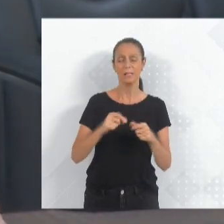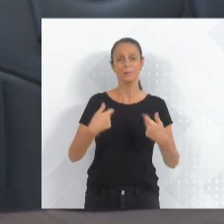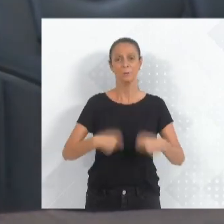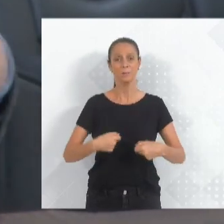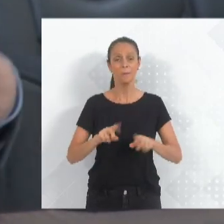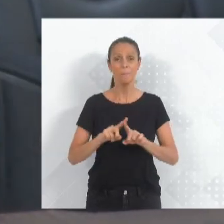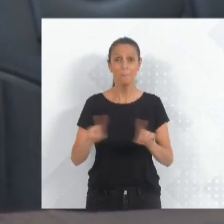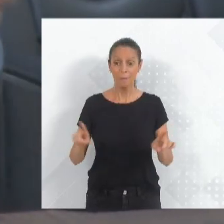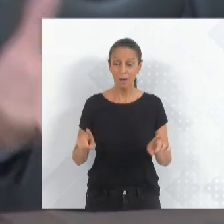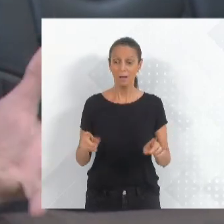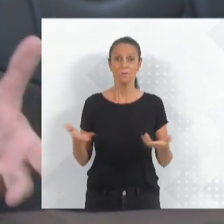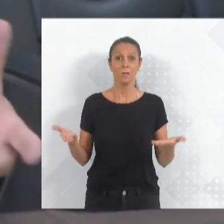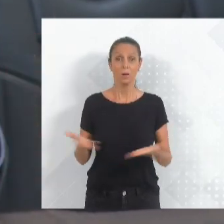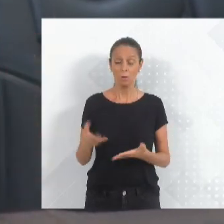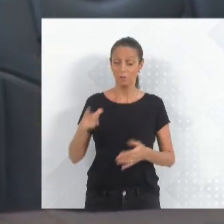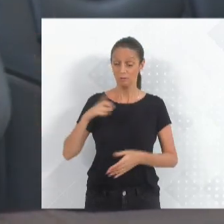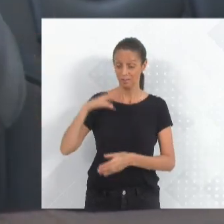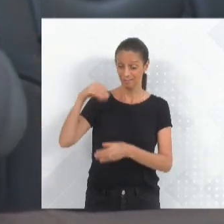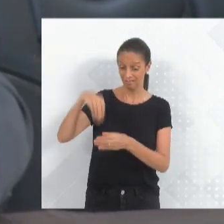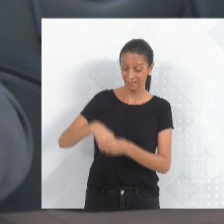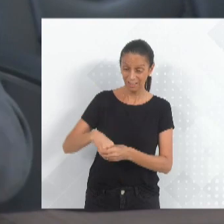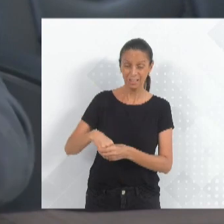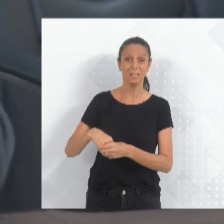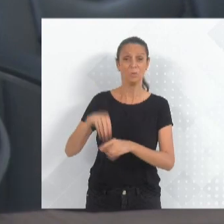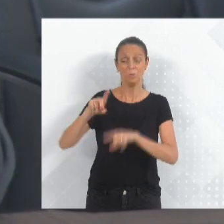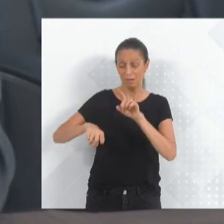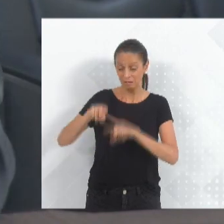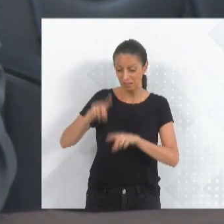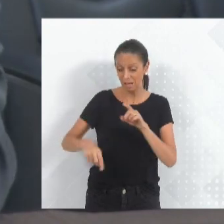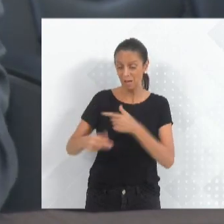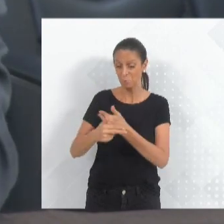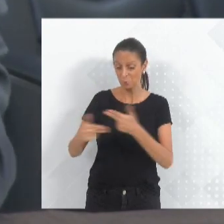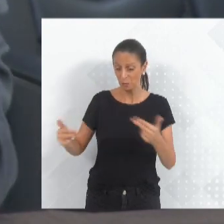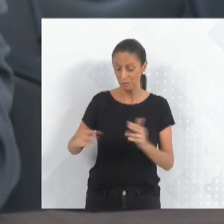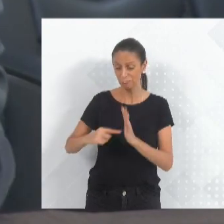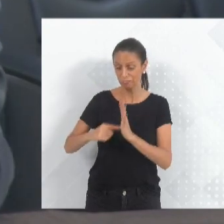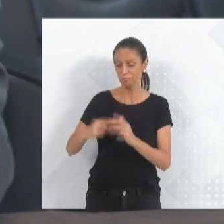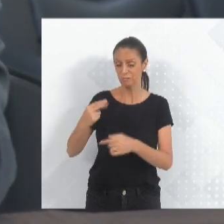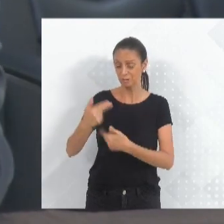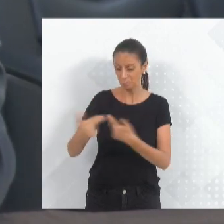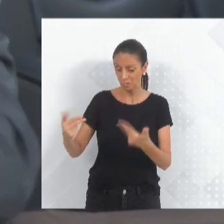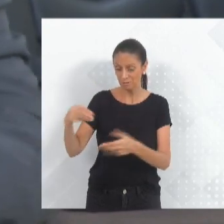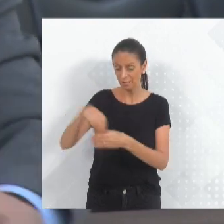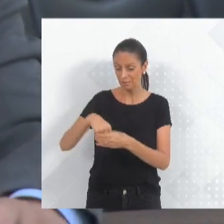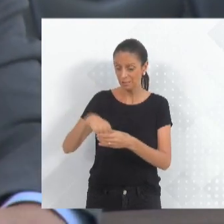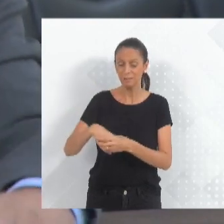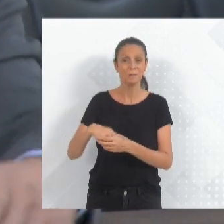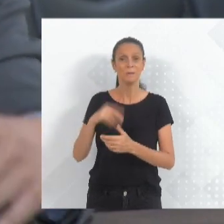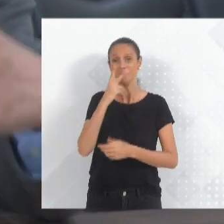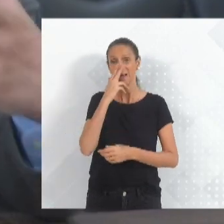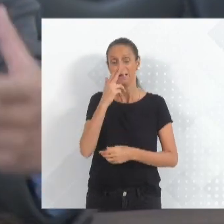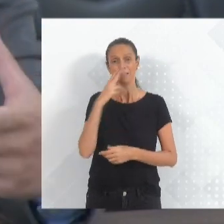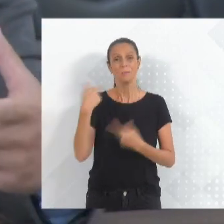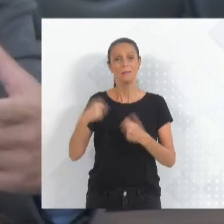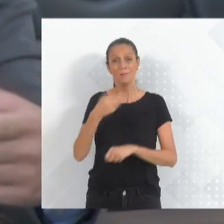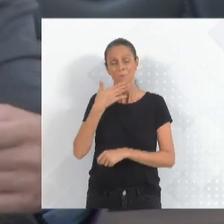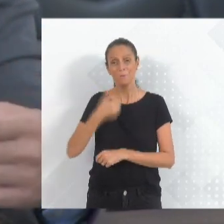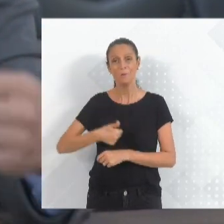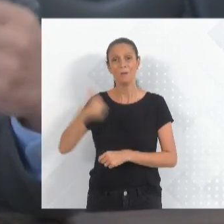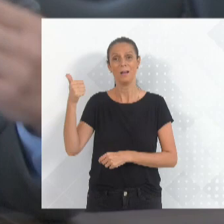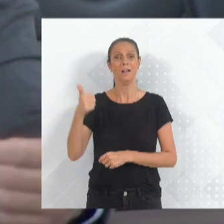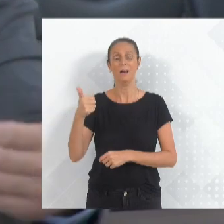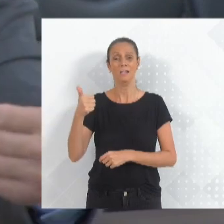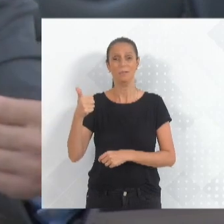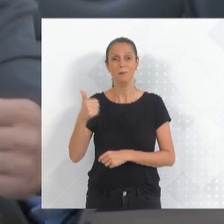que os equipamentos que lá estão, por melhor que seja, não atendem ao crescimento populacional da nossa cidade. E, por isso,